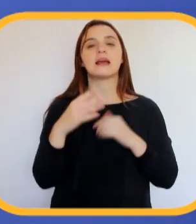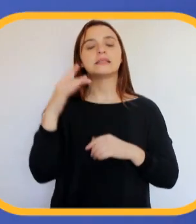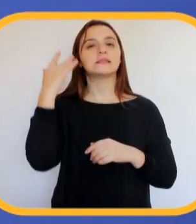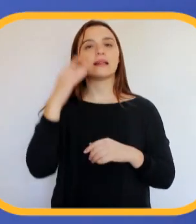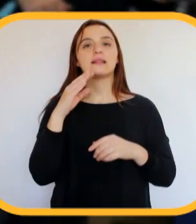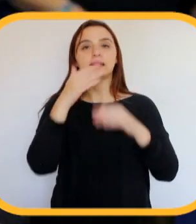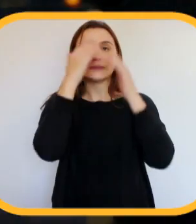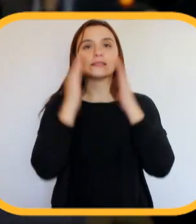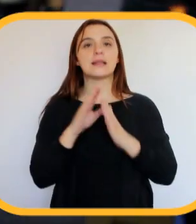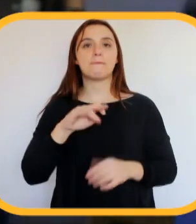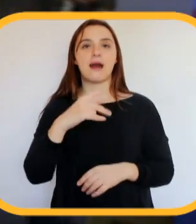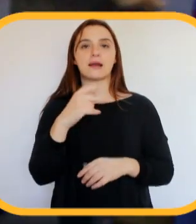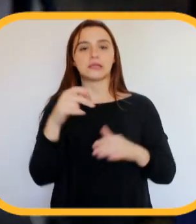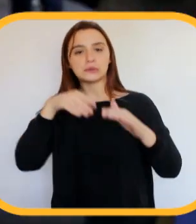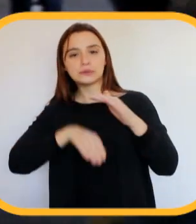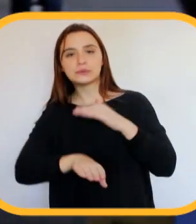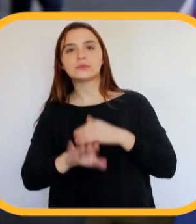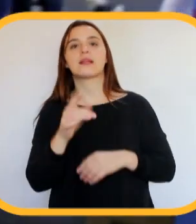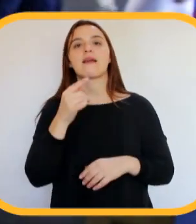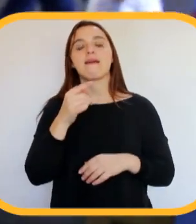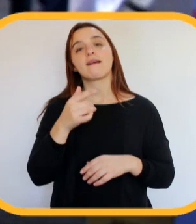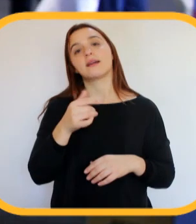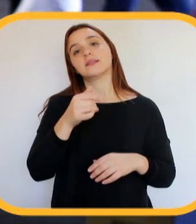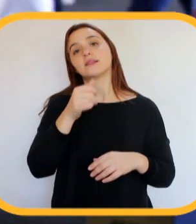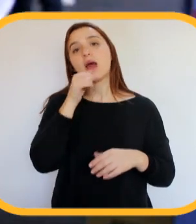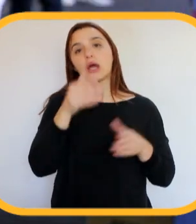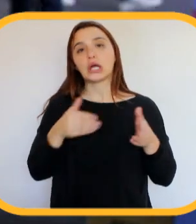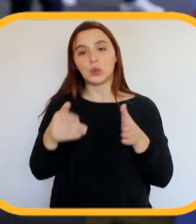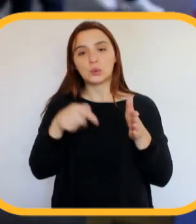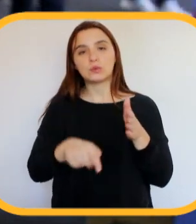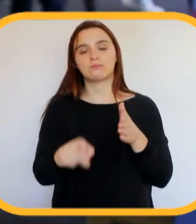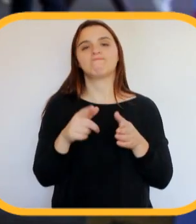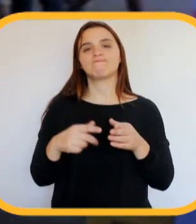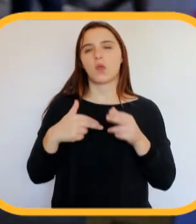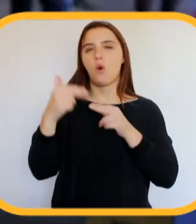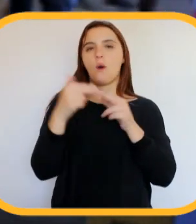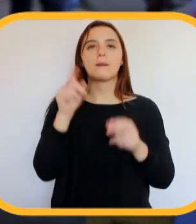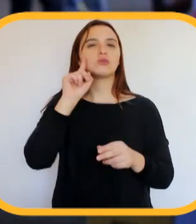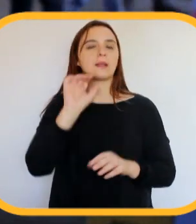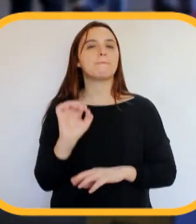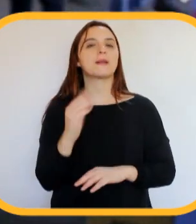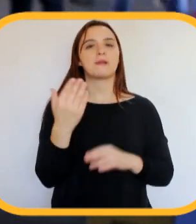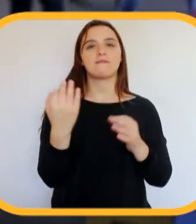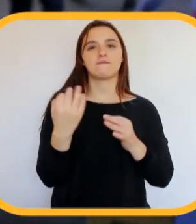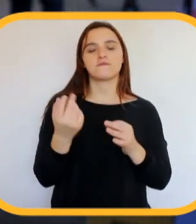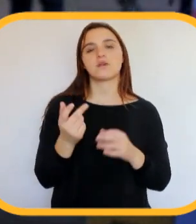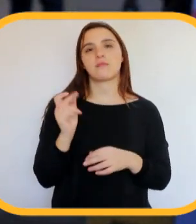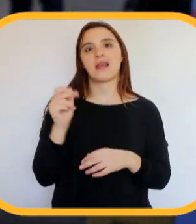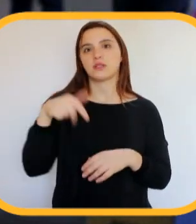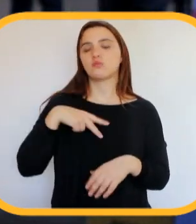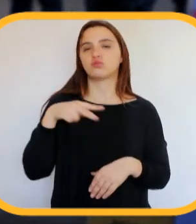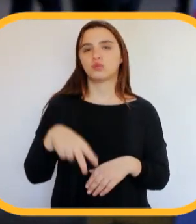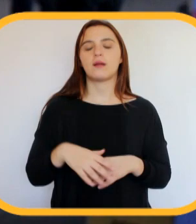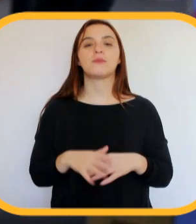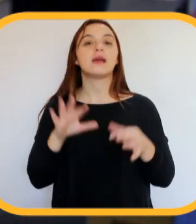rio, diretamente. Essa obra, eu diria que é a obra mais importante mais relevante feita nos últimos anos